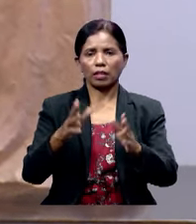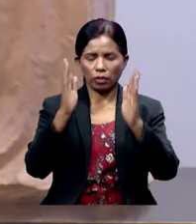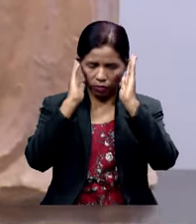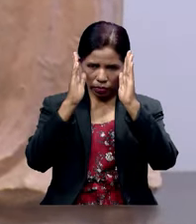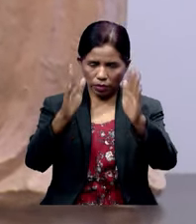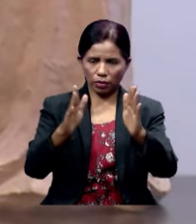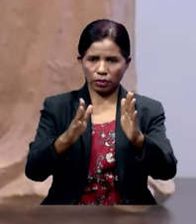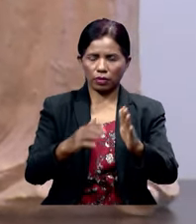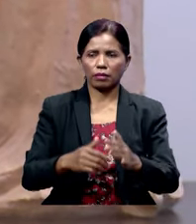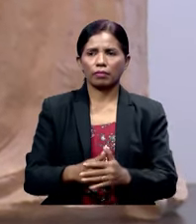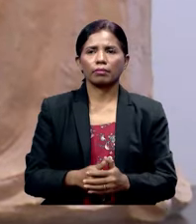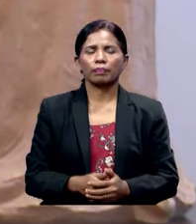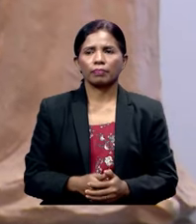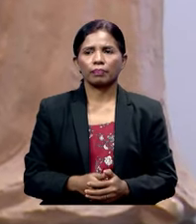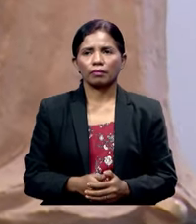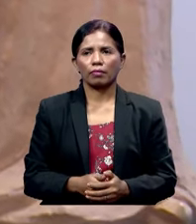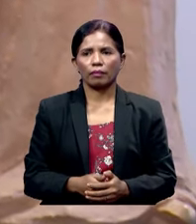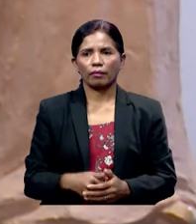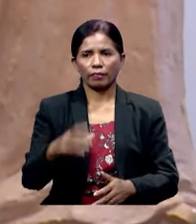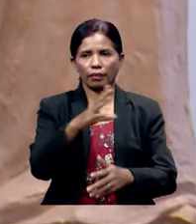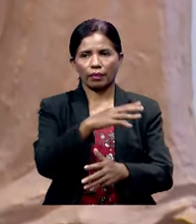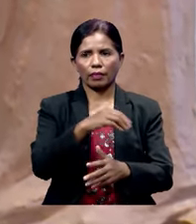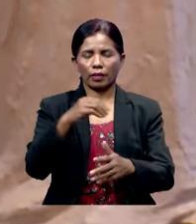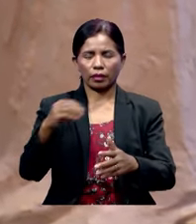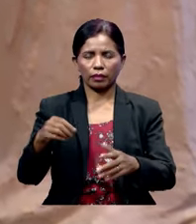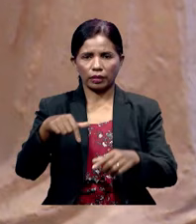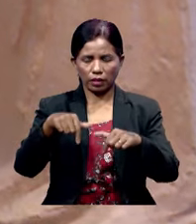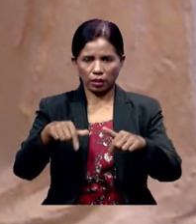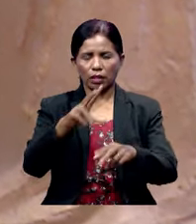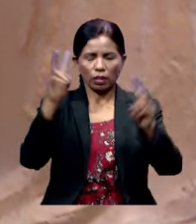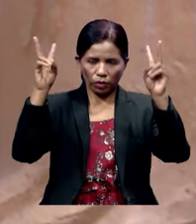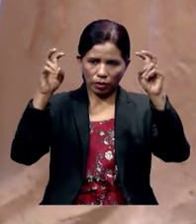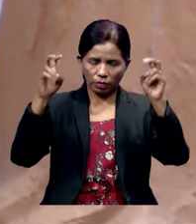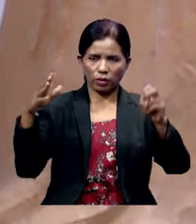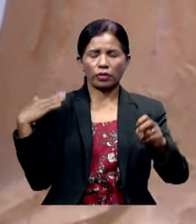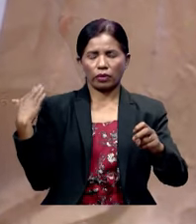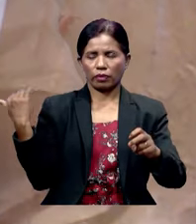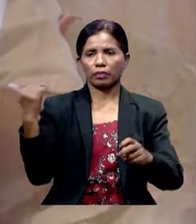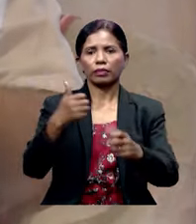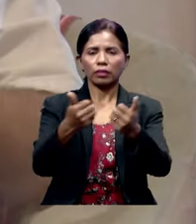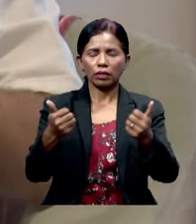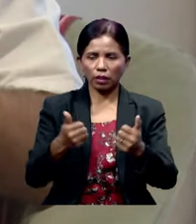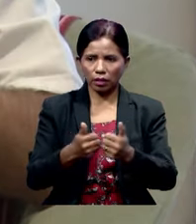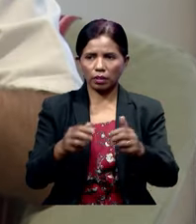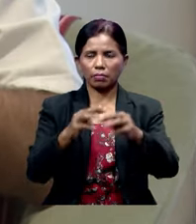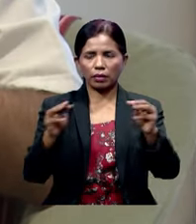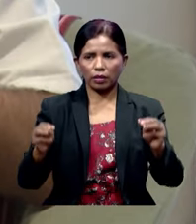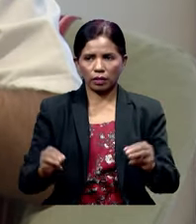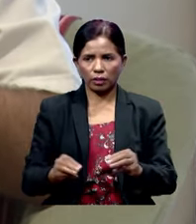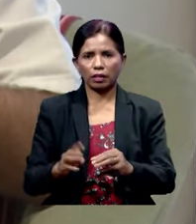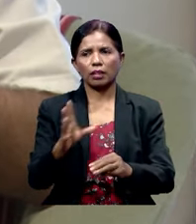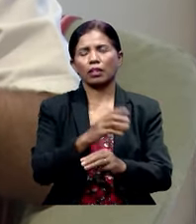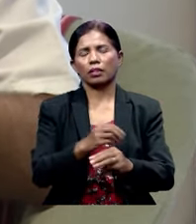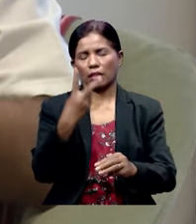então este com o o argumento anterior o tópico anterior dos jovens das artes marciais tem um pouco a mesma